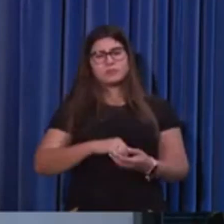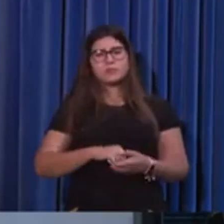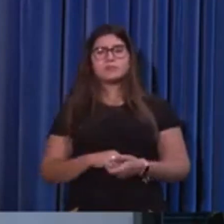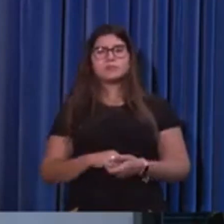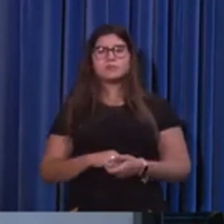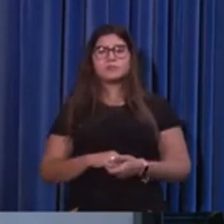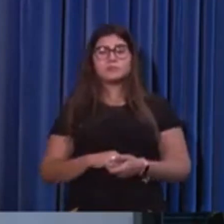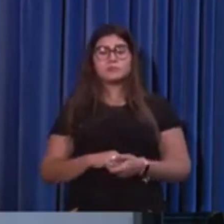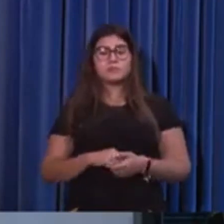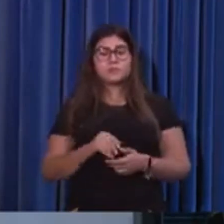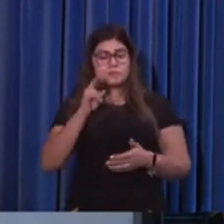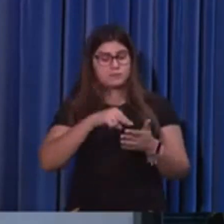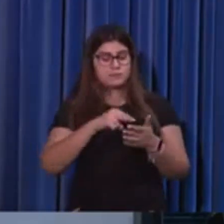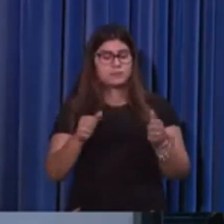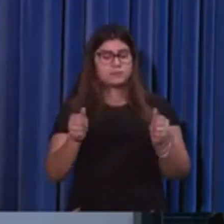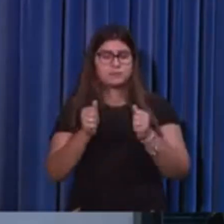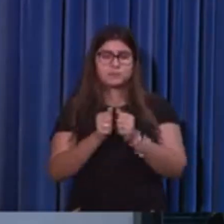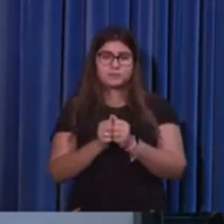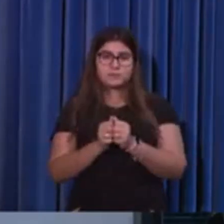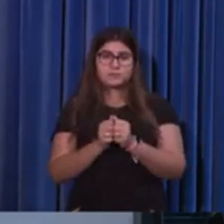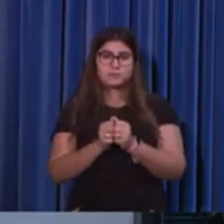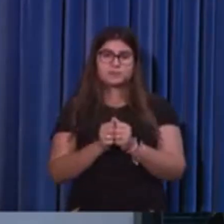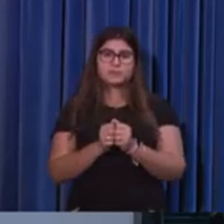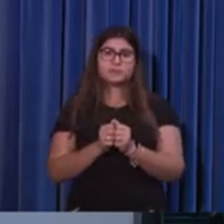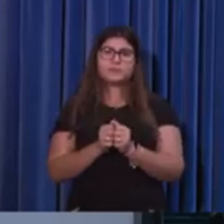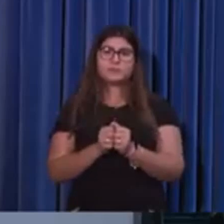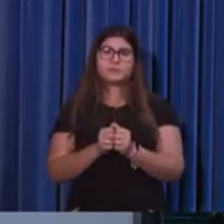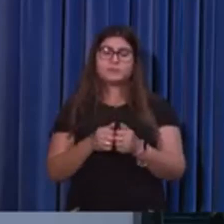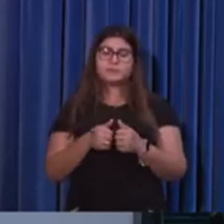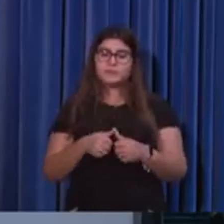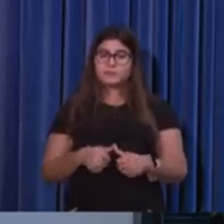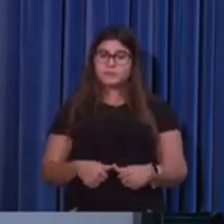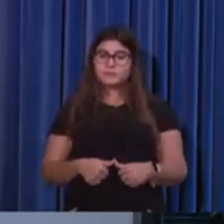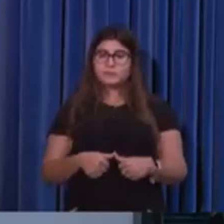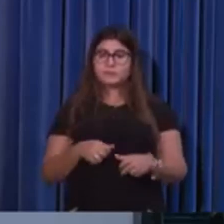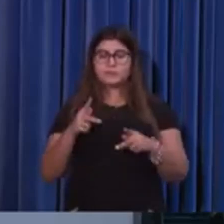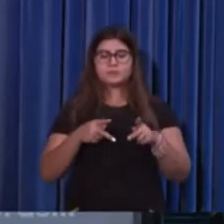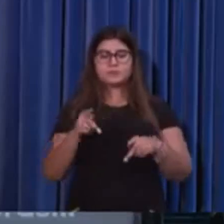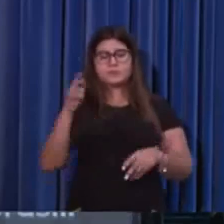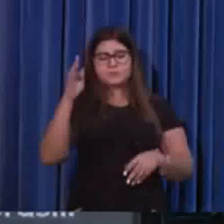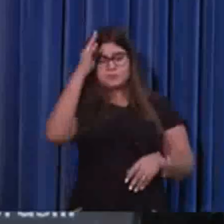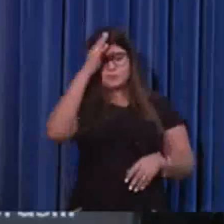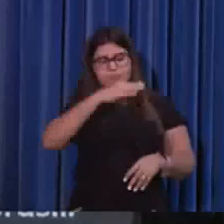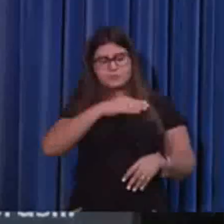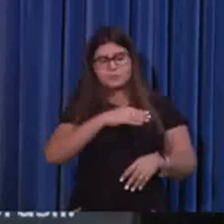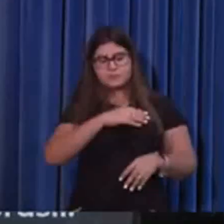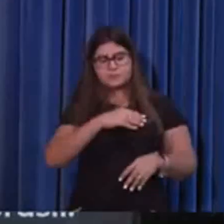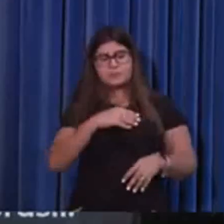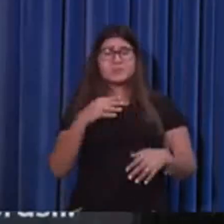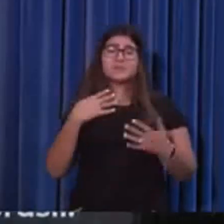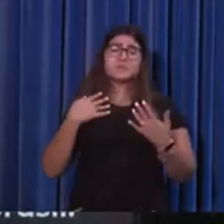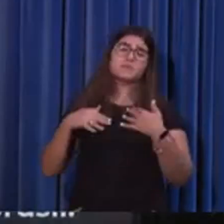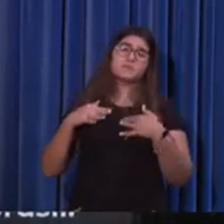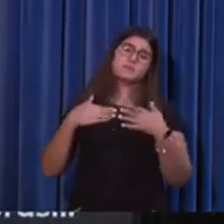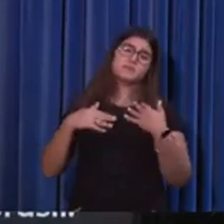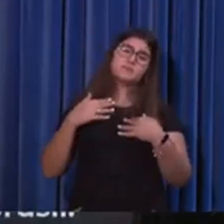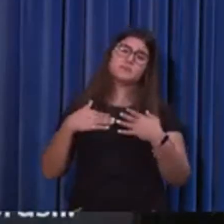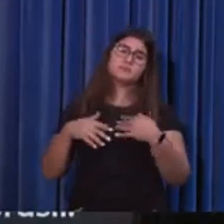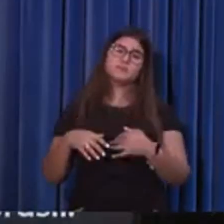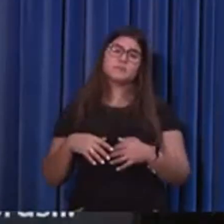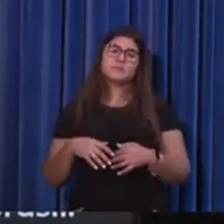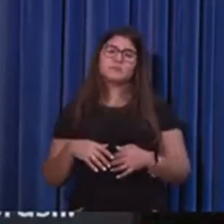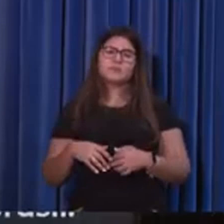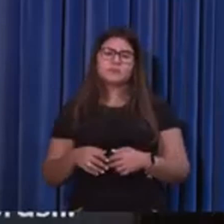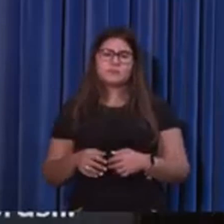vamos ler juntos? Eis que são estes os ímpios, e sempre tranquilos, aumentam